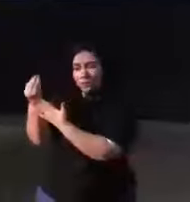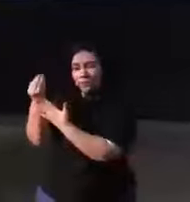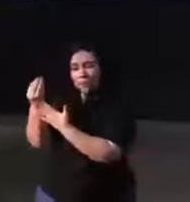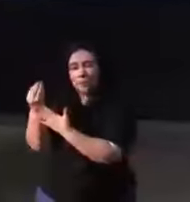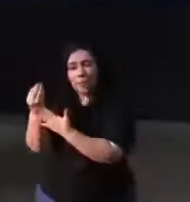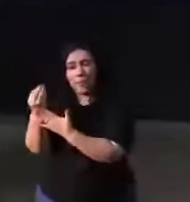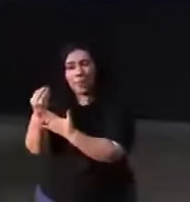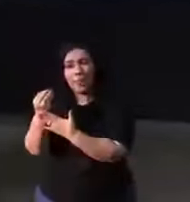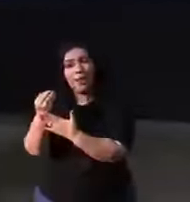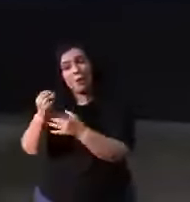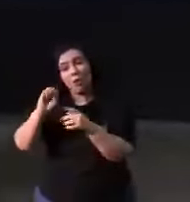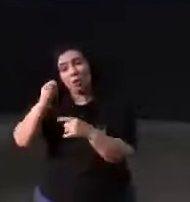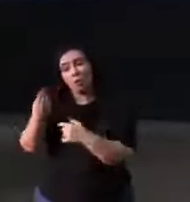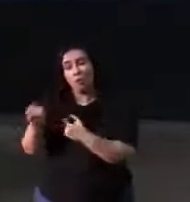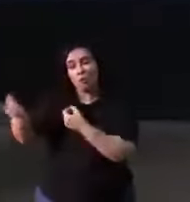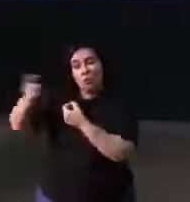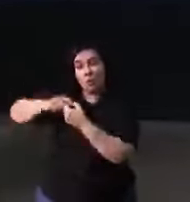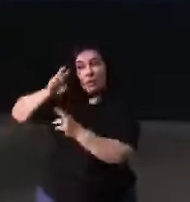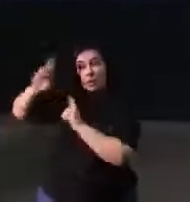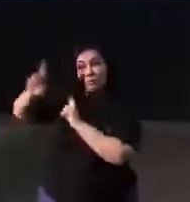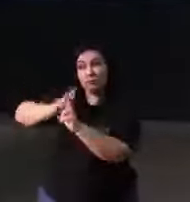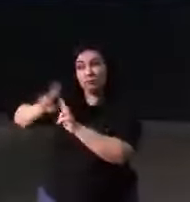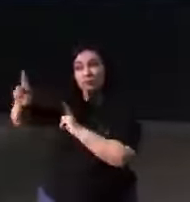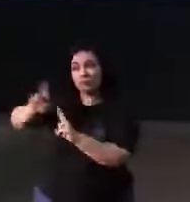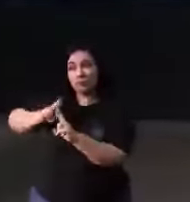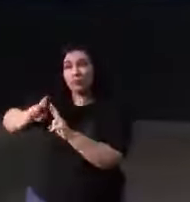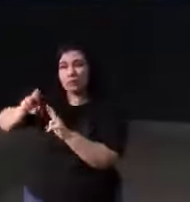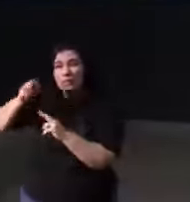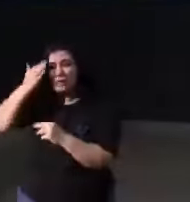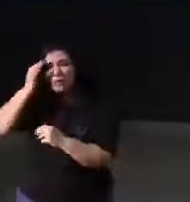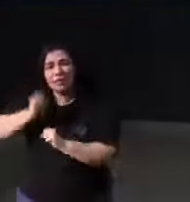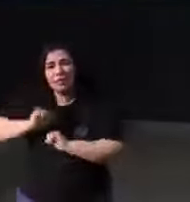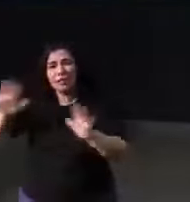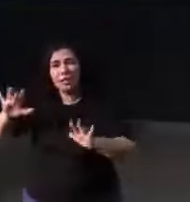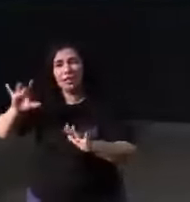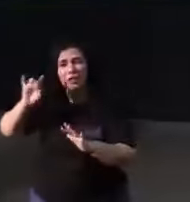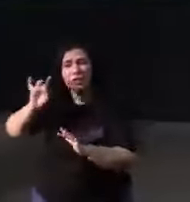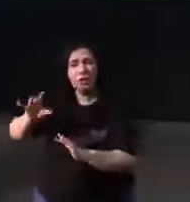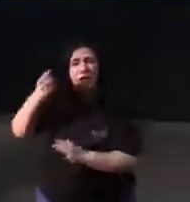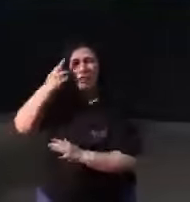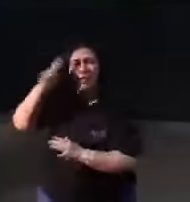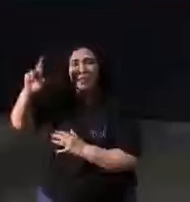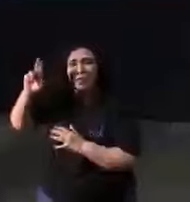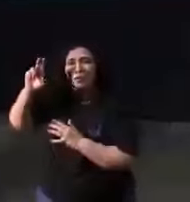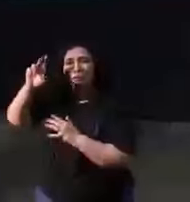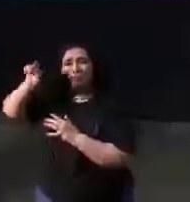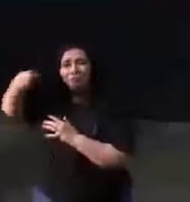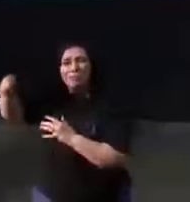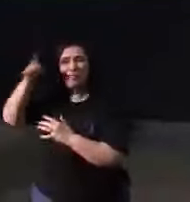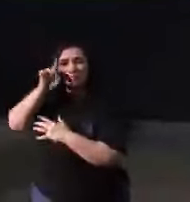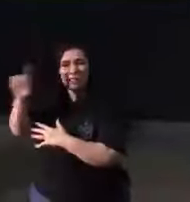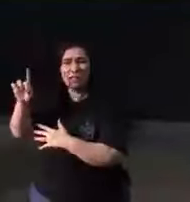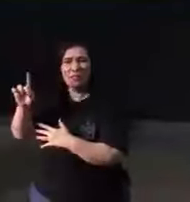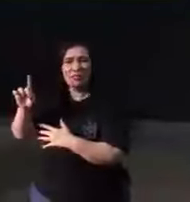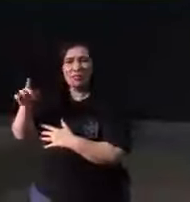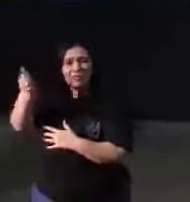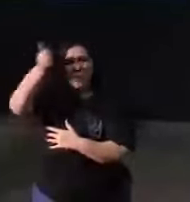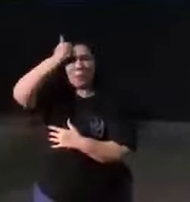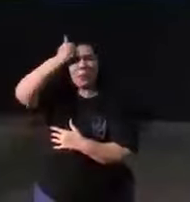quem sabe se reconciliar, reconhecendo que só o Senhor é Deus, se arrependendo dos seus maus